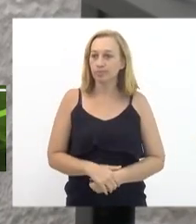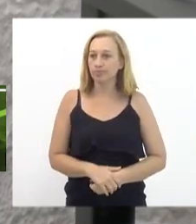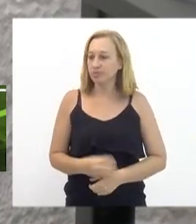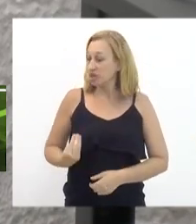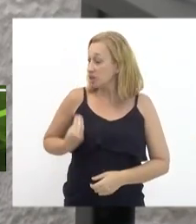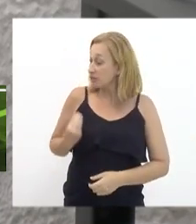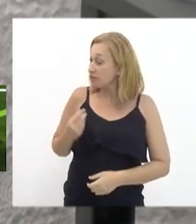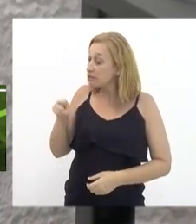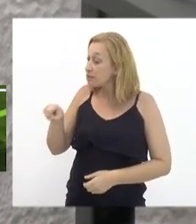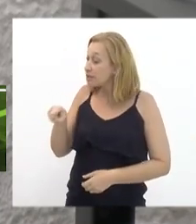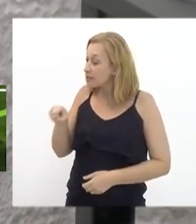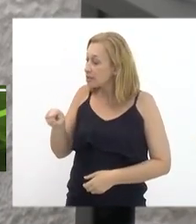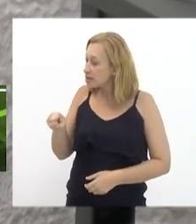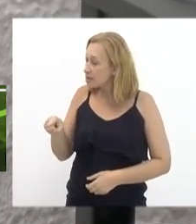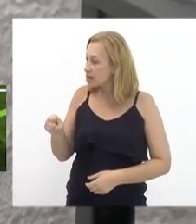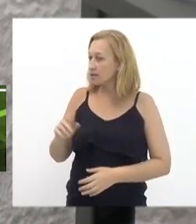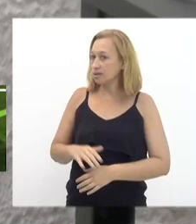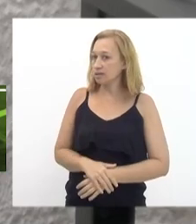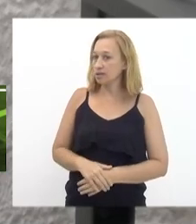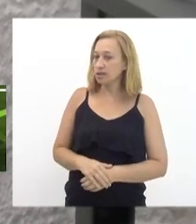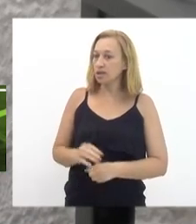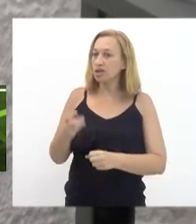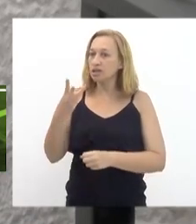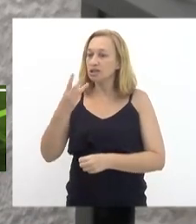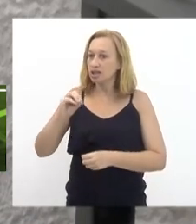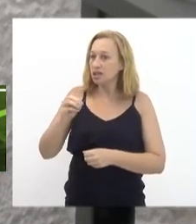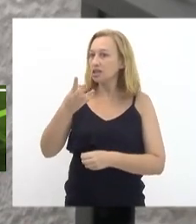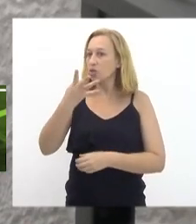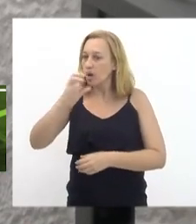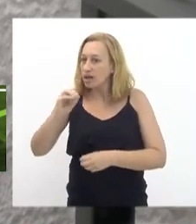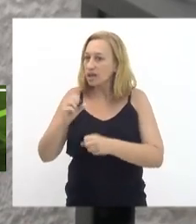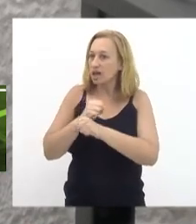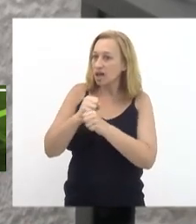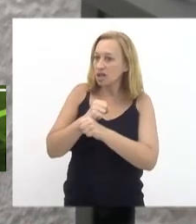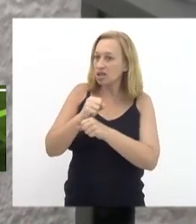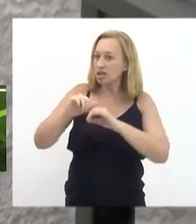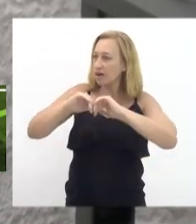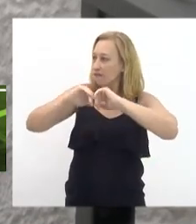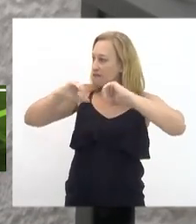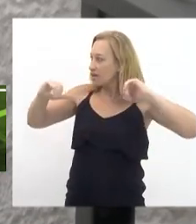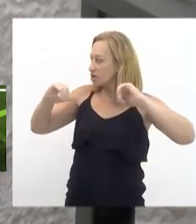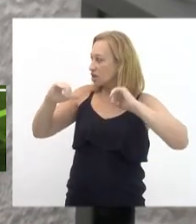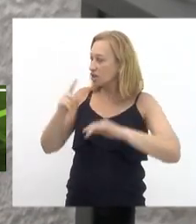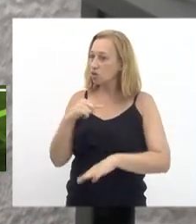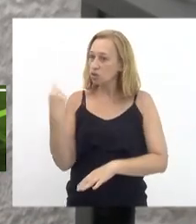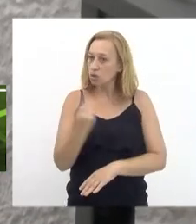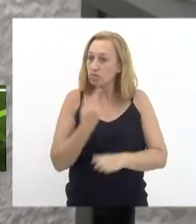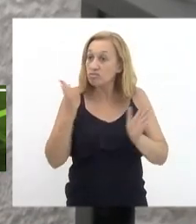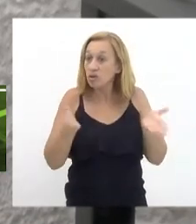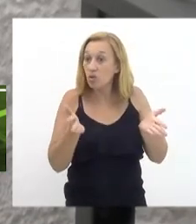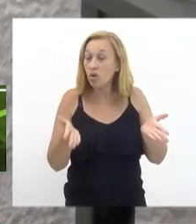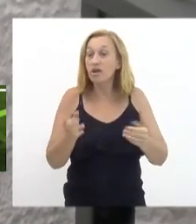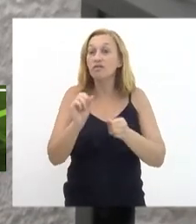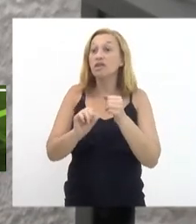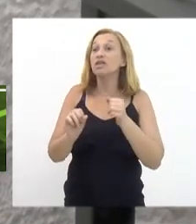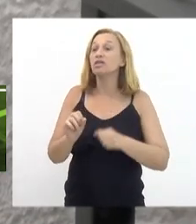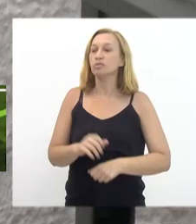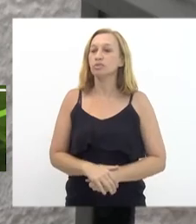pessoa que vive tem ali aquele convívio social de 20 anos 30 anos40 anos vão afastar muito nós agora fizemos